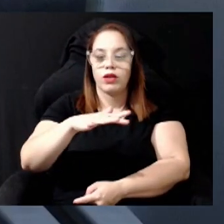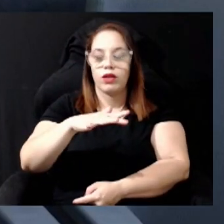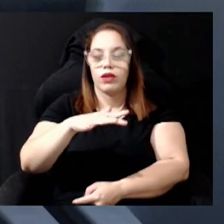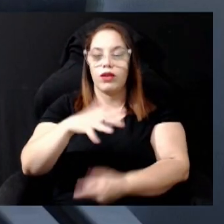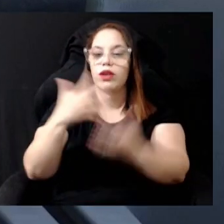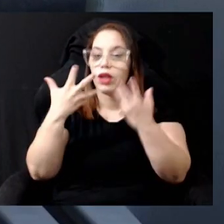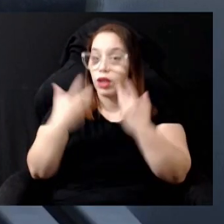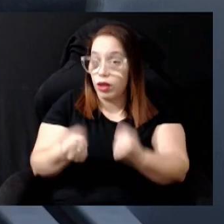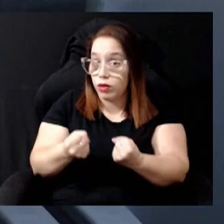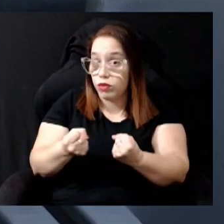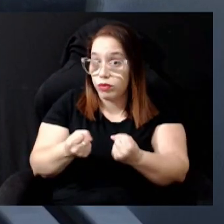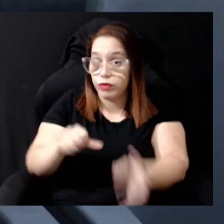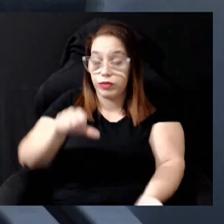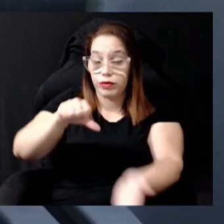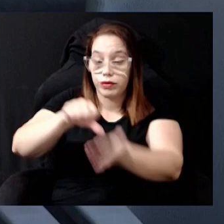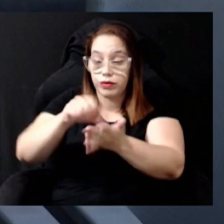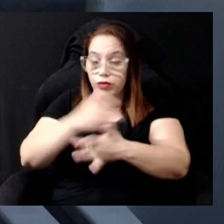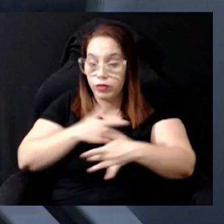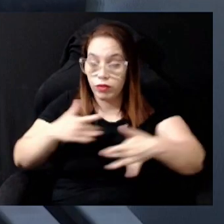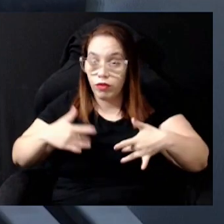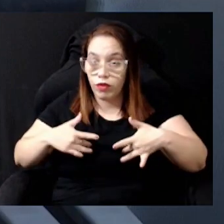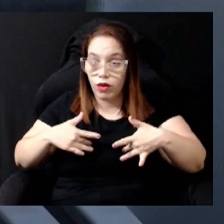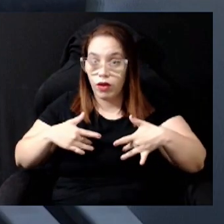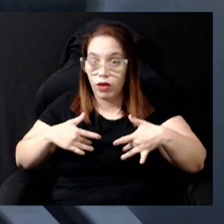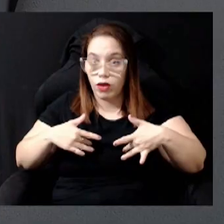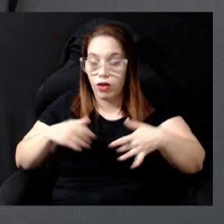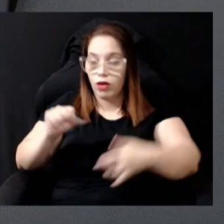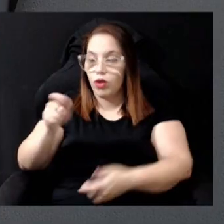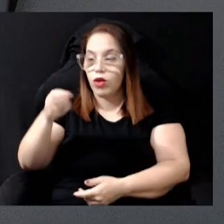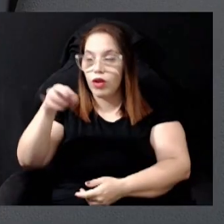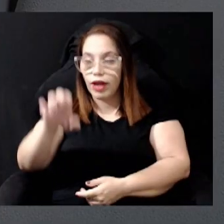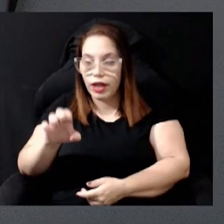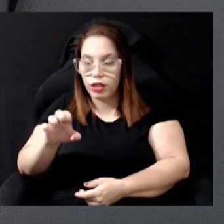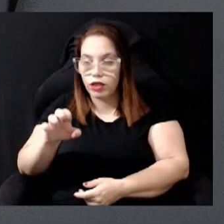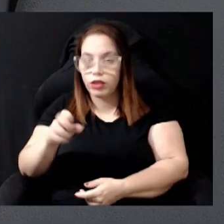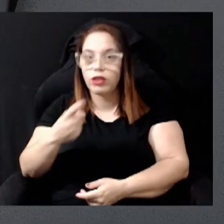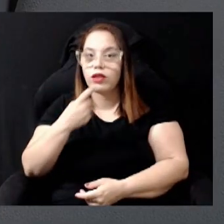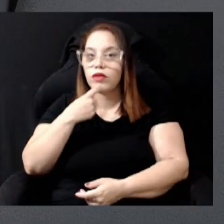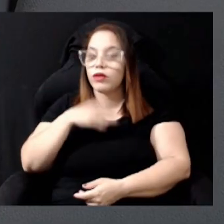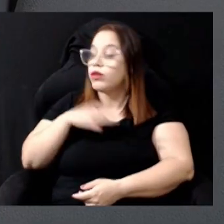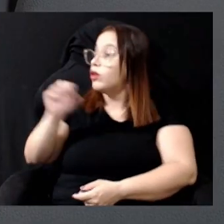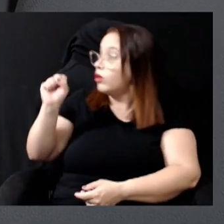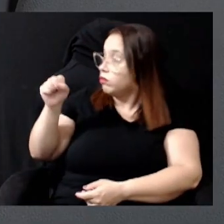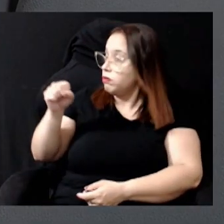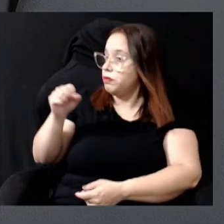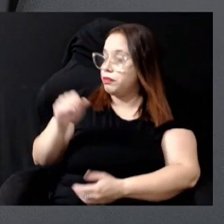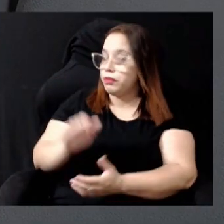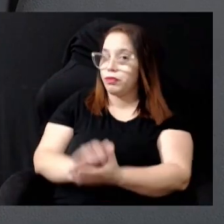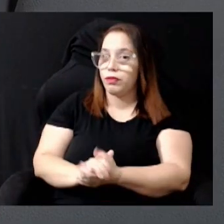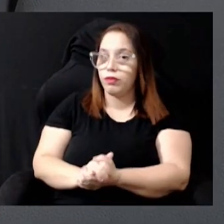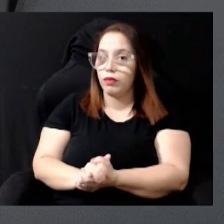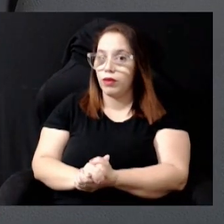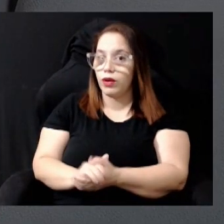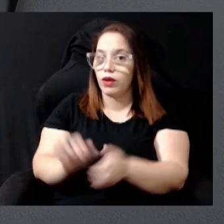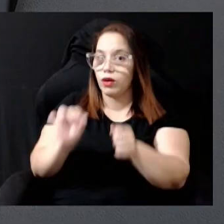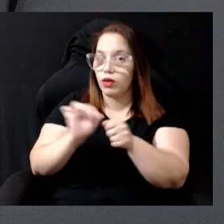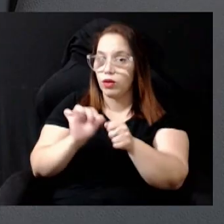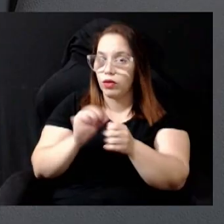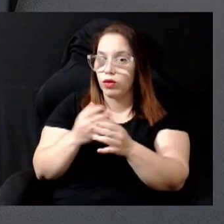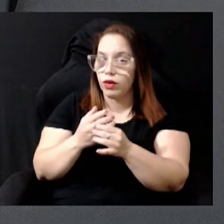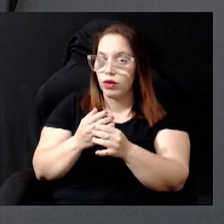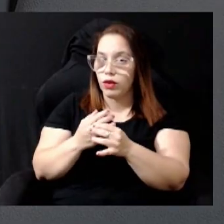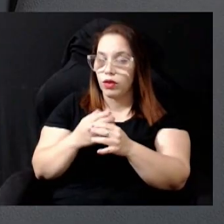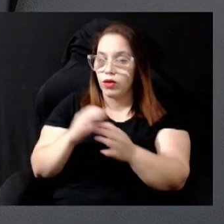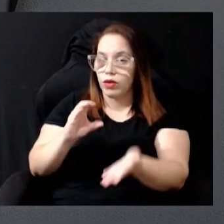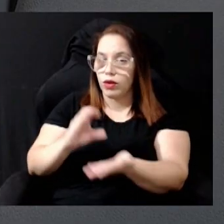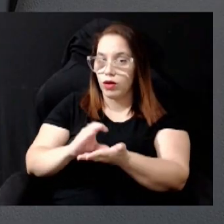centros de saúde foi a região sudoeste aqui de Campinas. Exato, foi uma luta que nós fizemos junto com os conselheiros, junto com